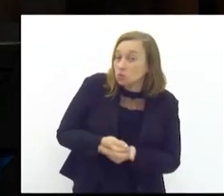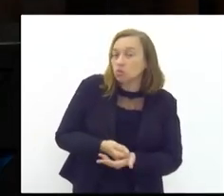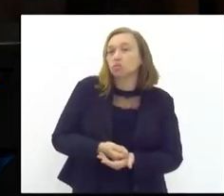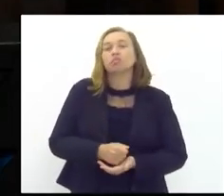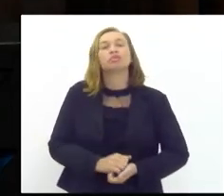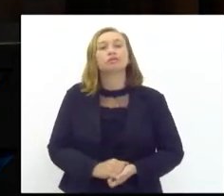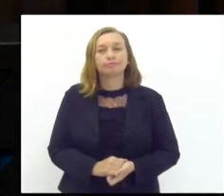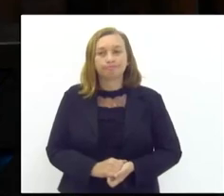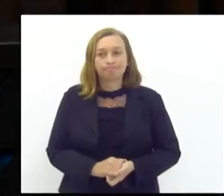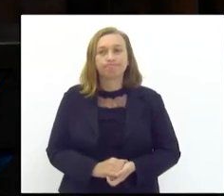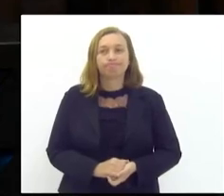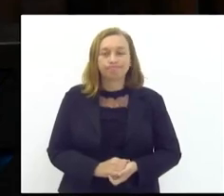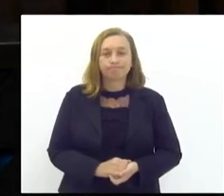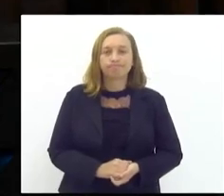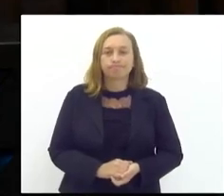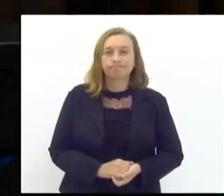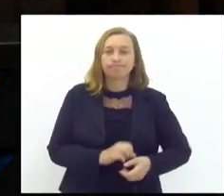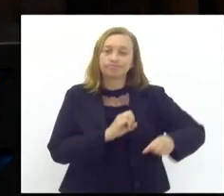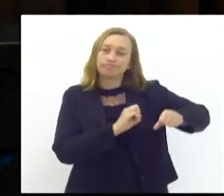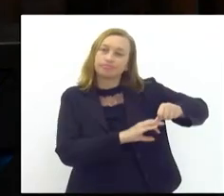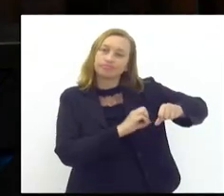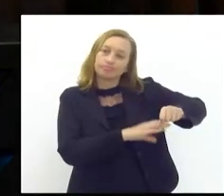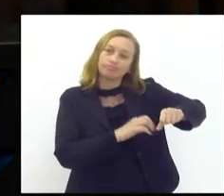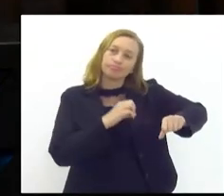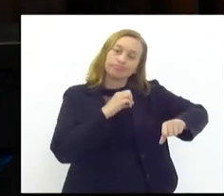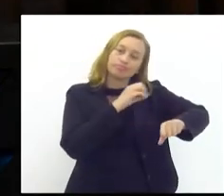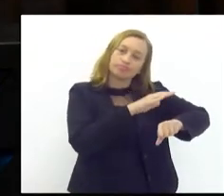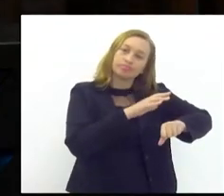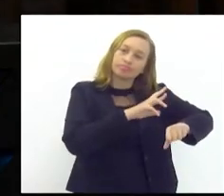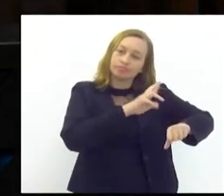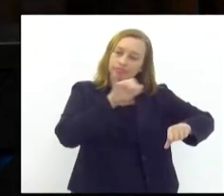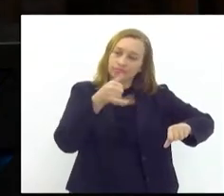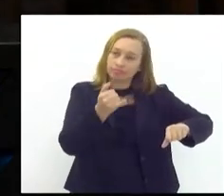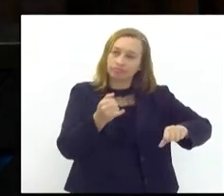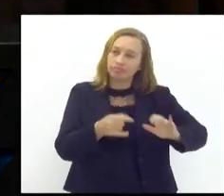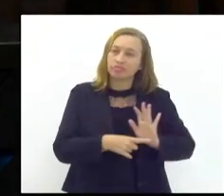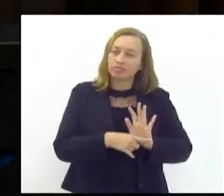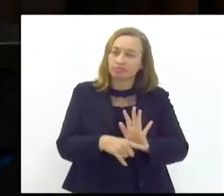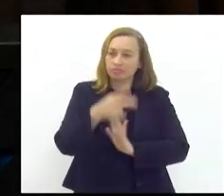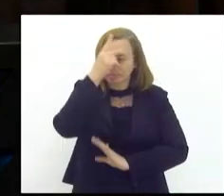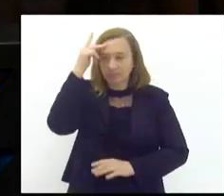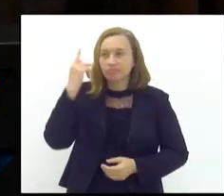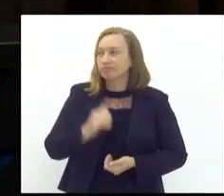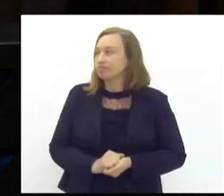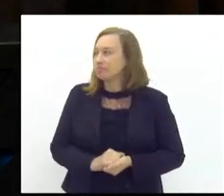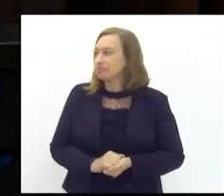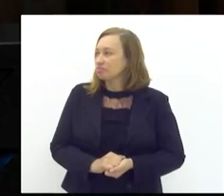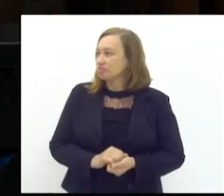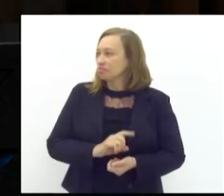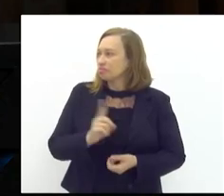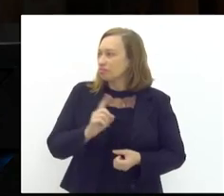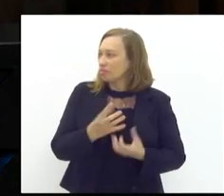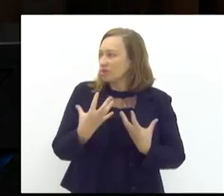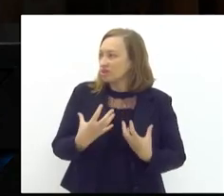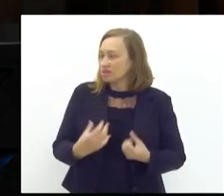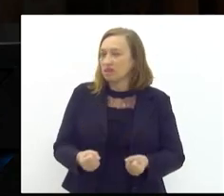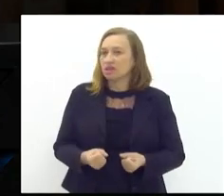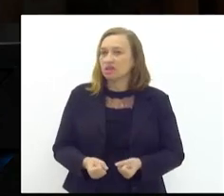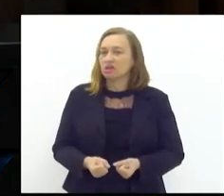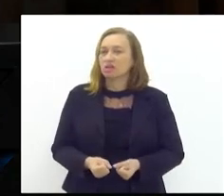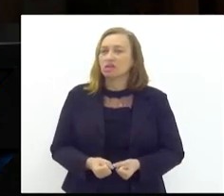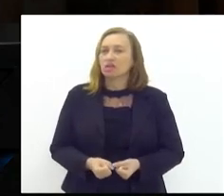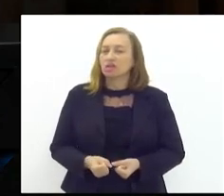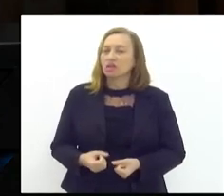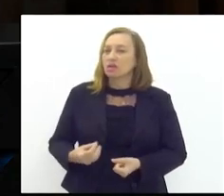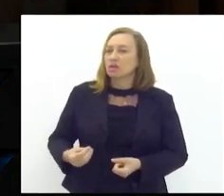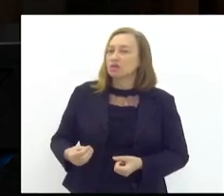cumpra com os fundamentos do programa Super RJ que é ajudar quem mais precisa é inadmissível no quadro